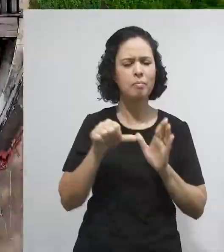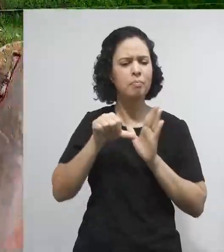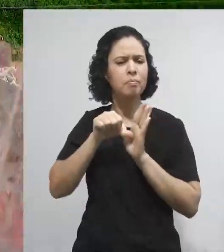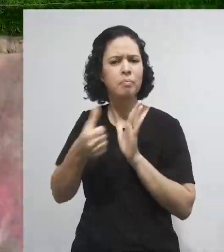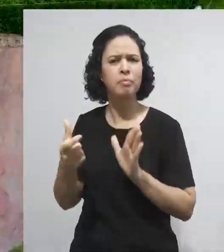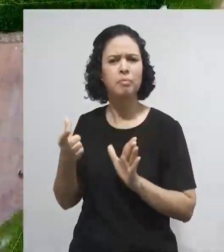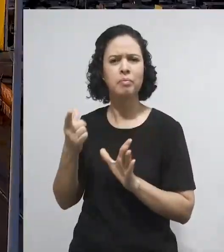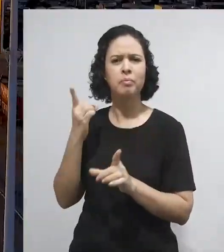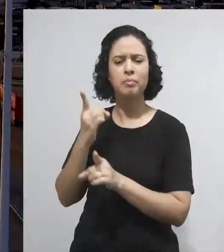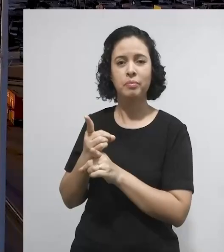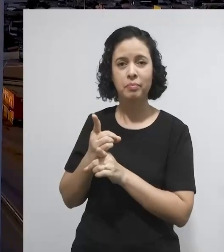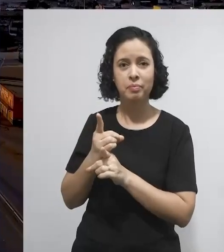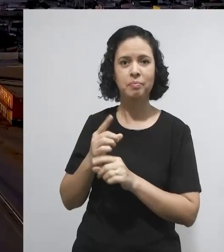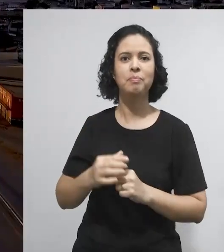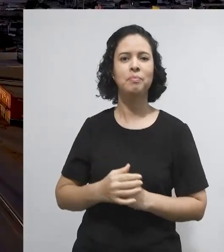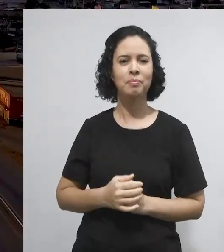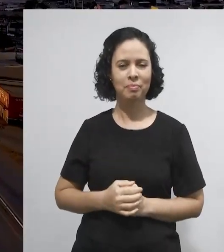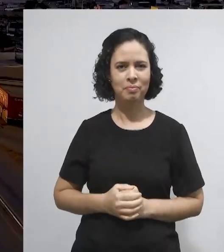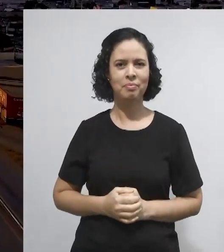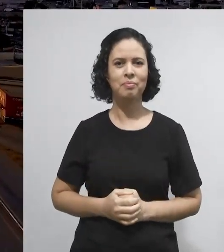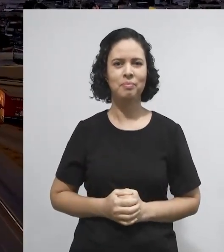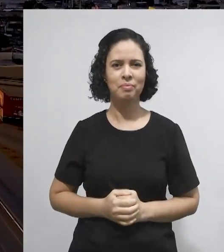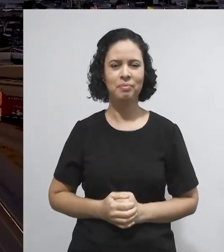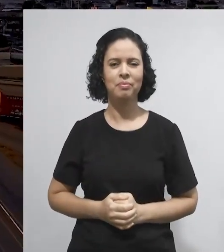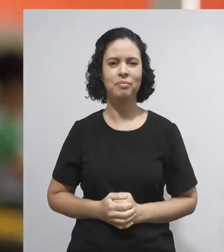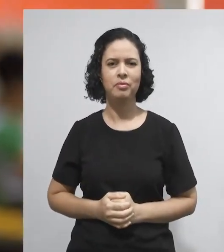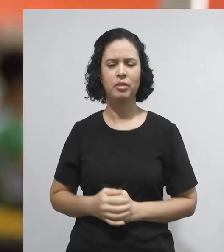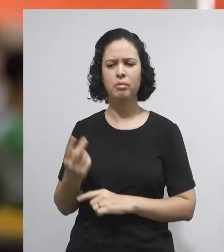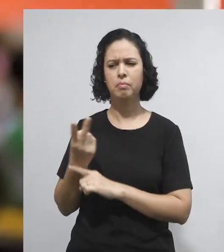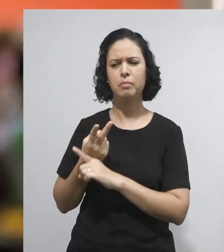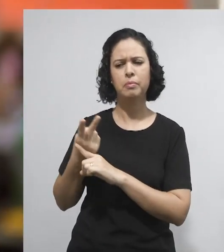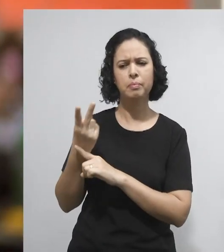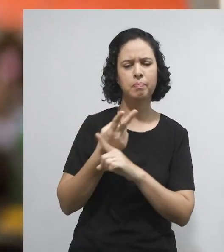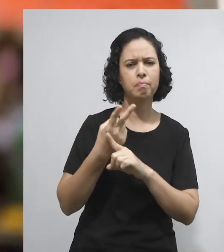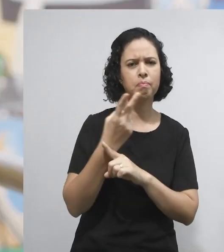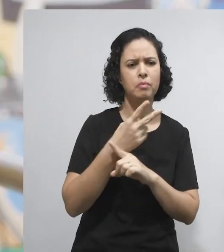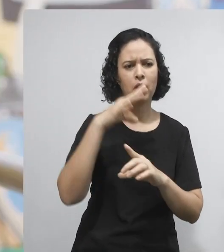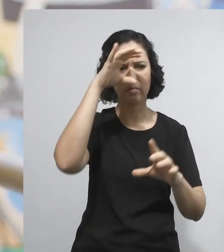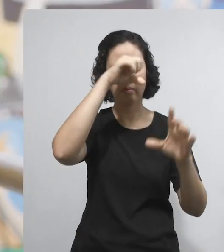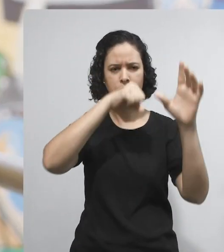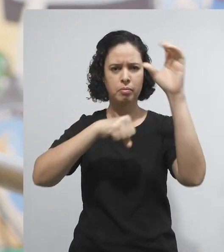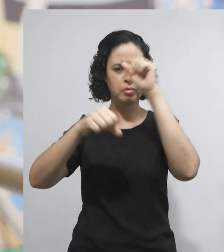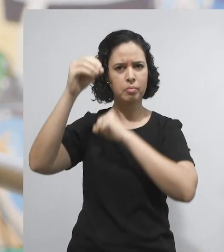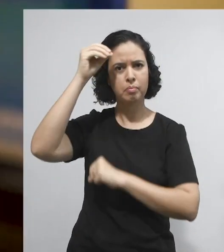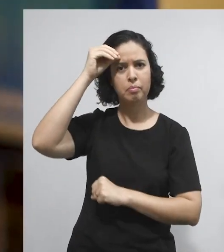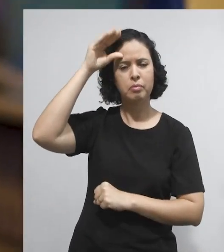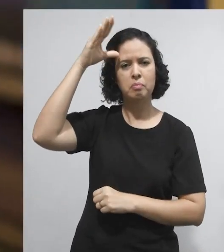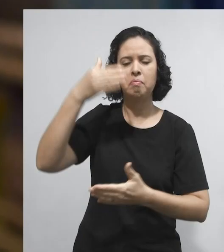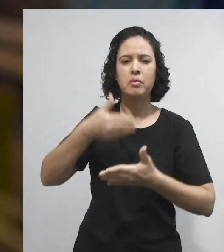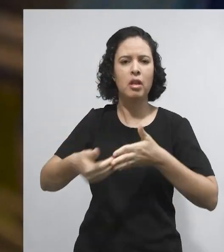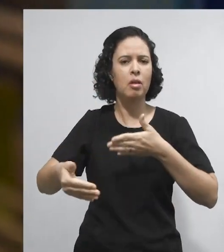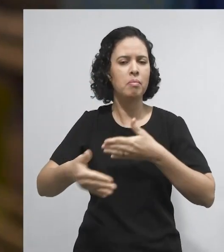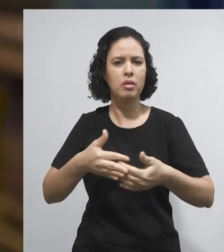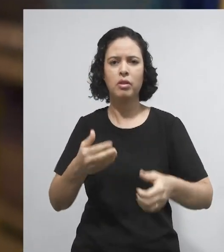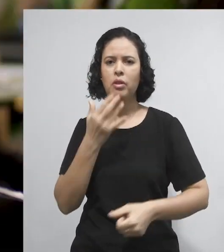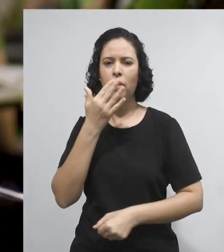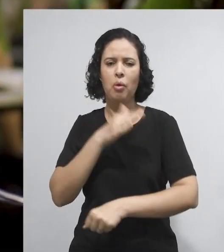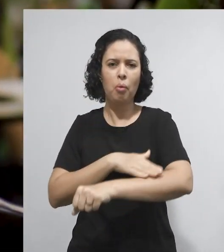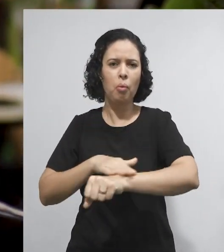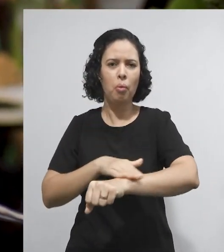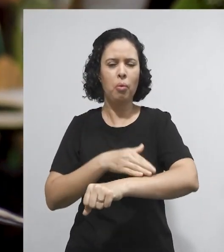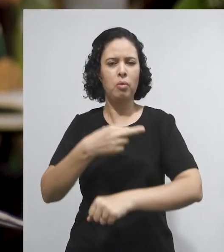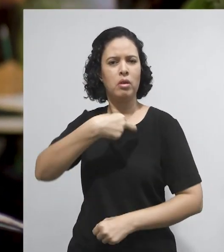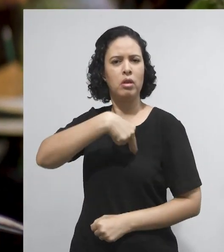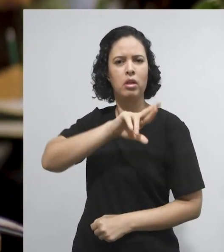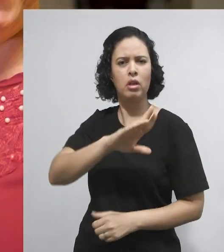um destemido pioneiro. A busca pelo conhecimento independe de raças,